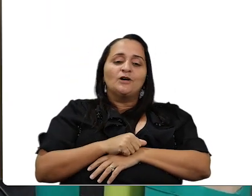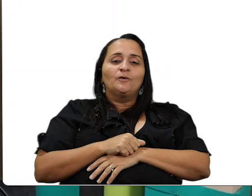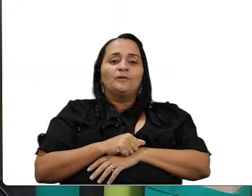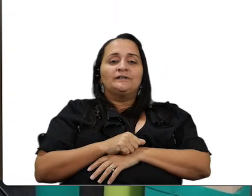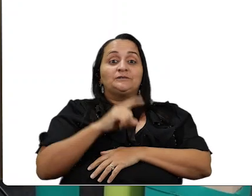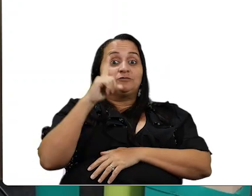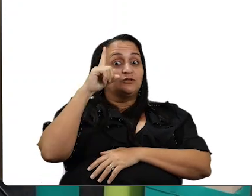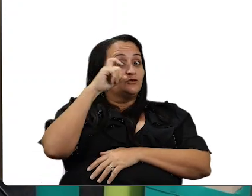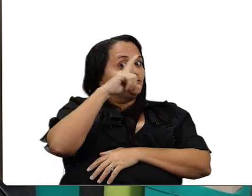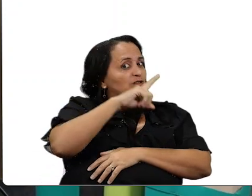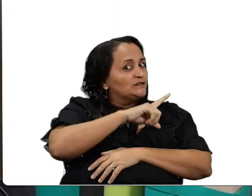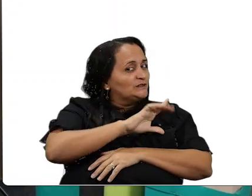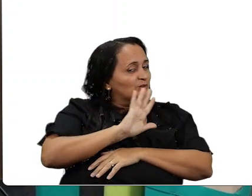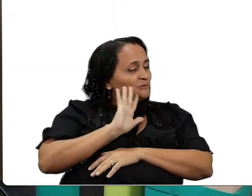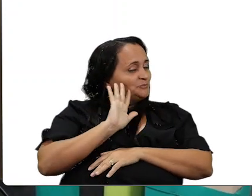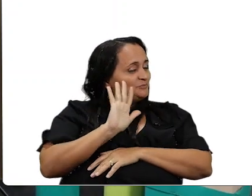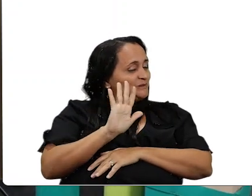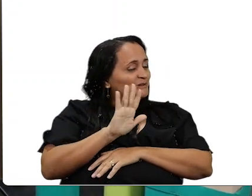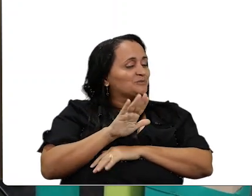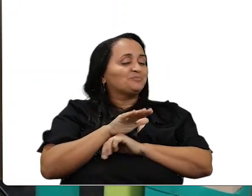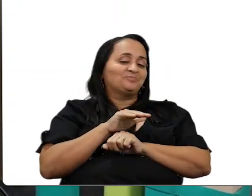mais difíceis.